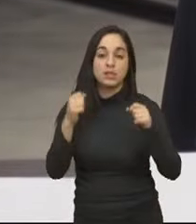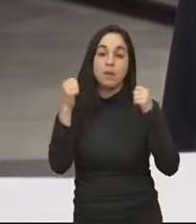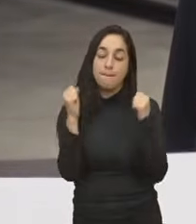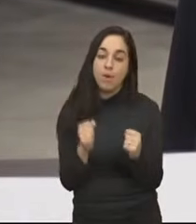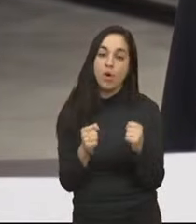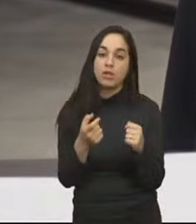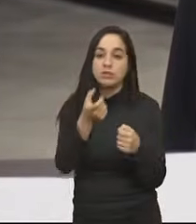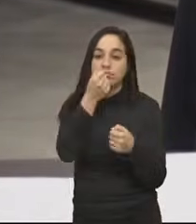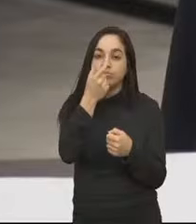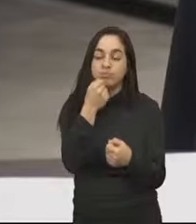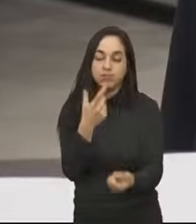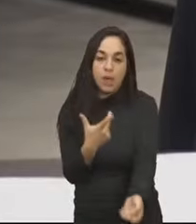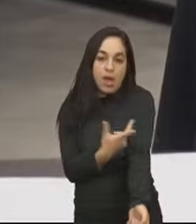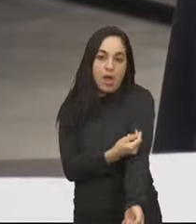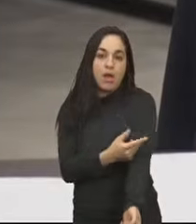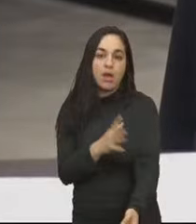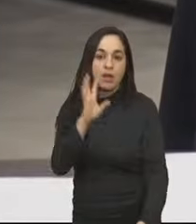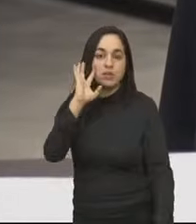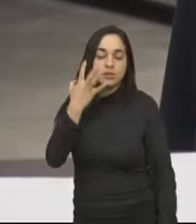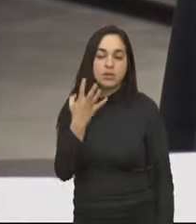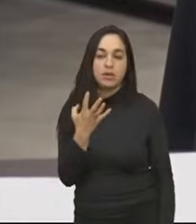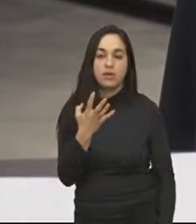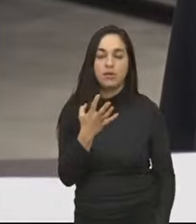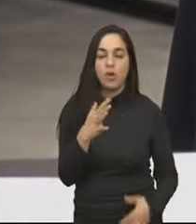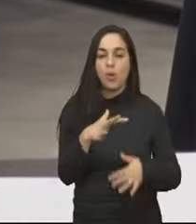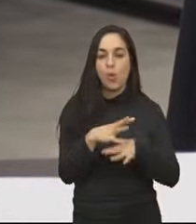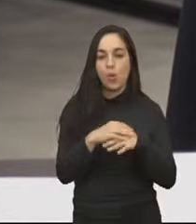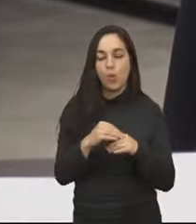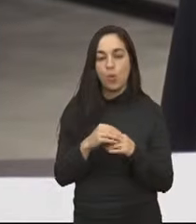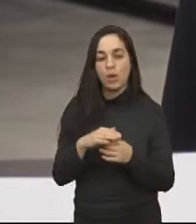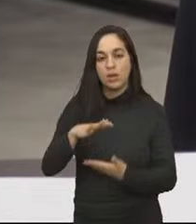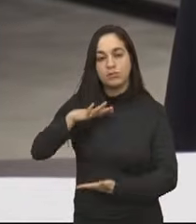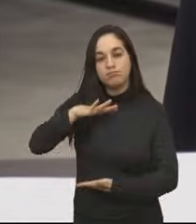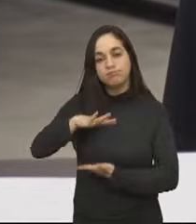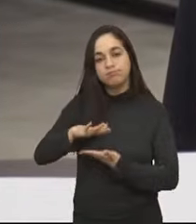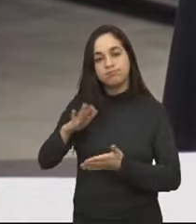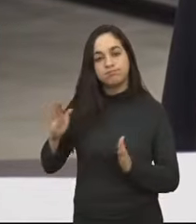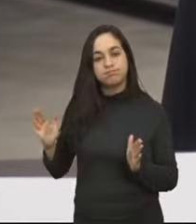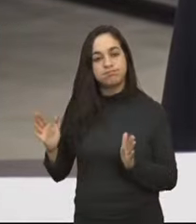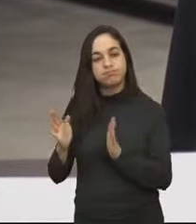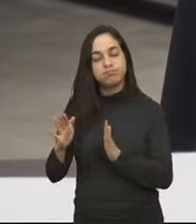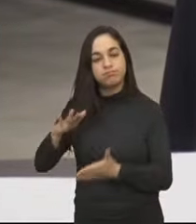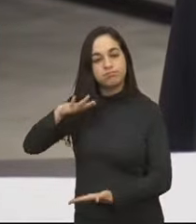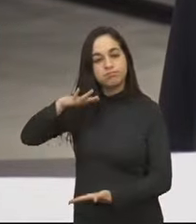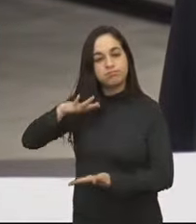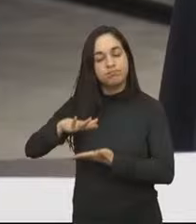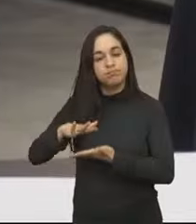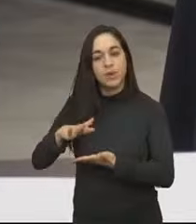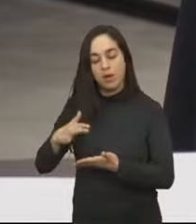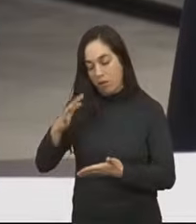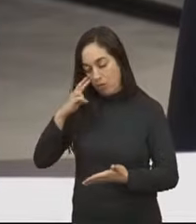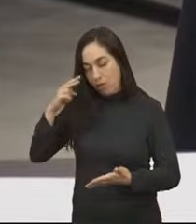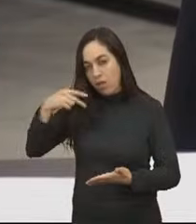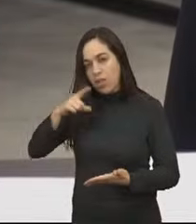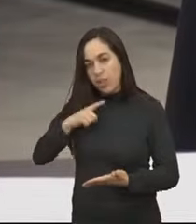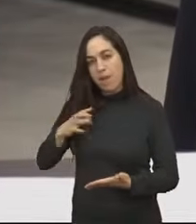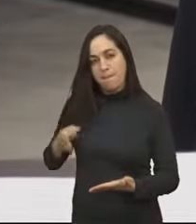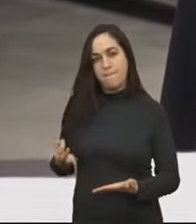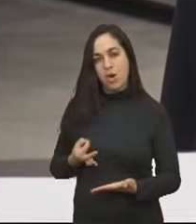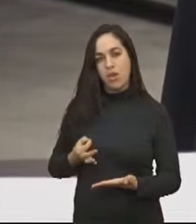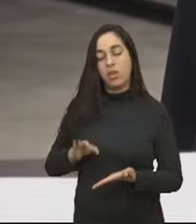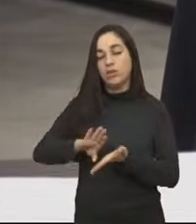tratamento. Índice de cura, mamografia, faz mamografia, encontra o nódulo, tira